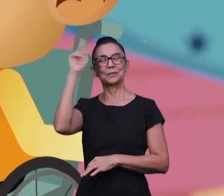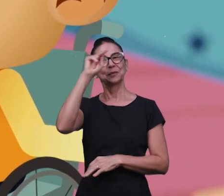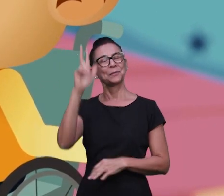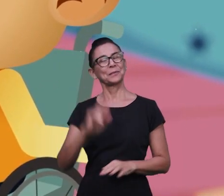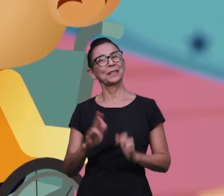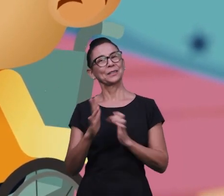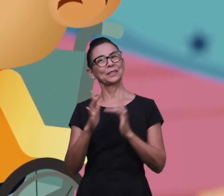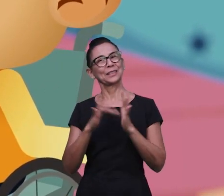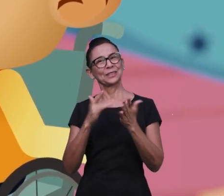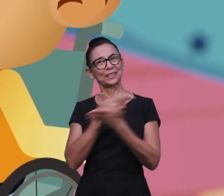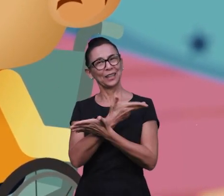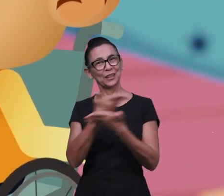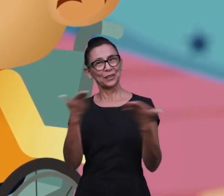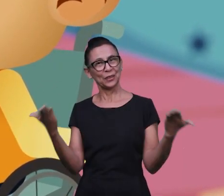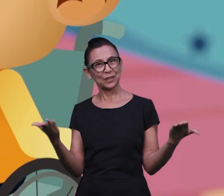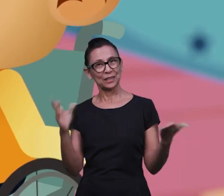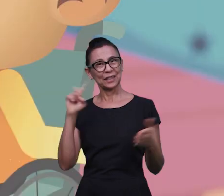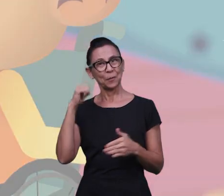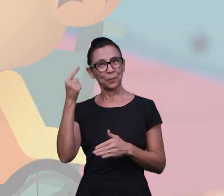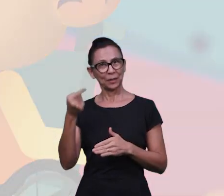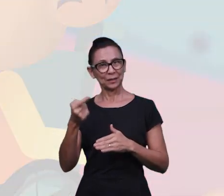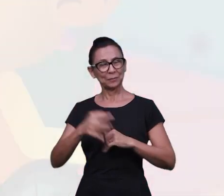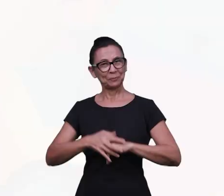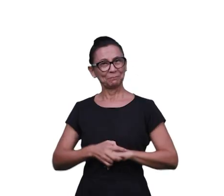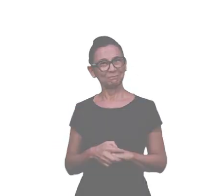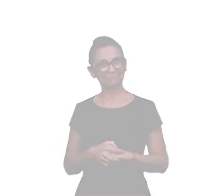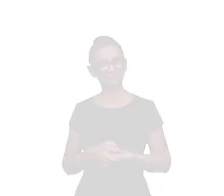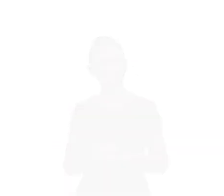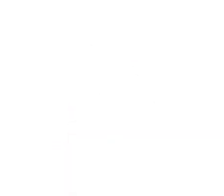paz do Senhor Jesus, irmãos. Até a próxima.